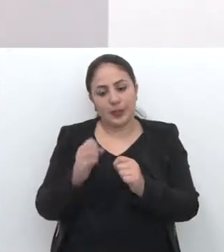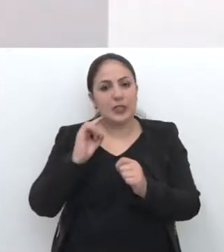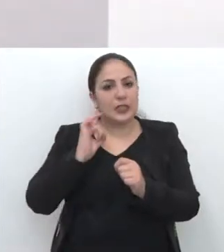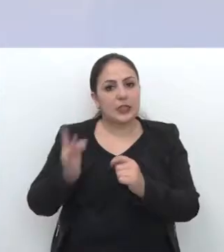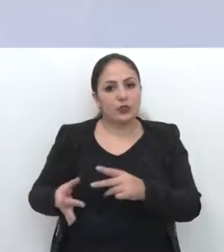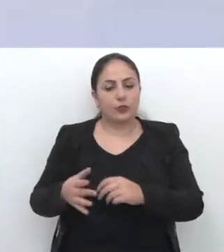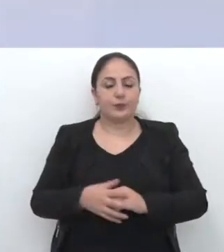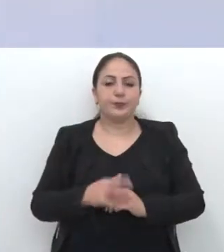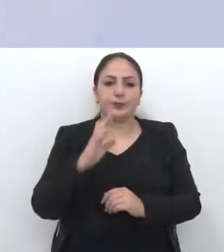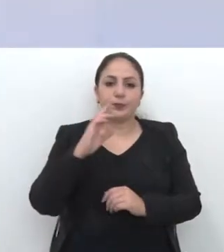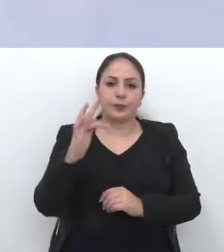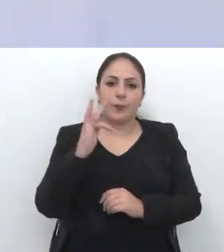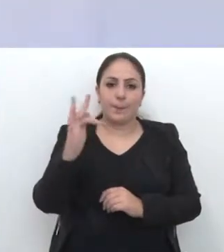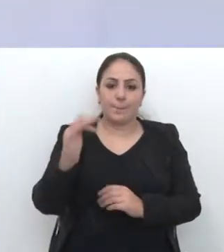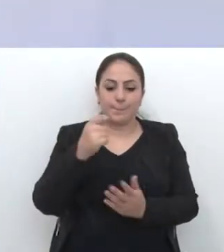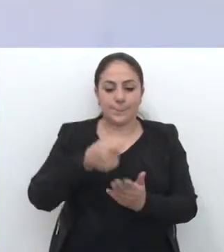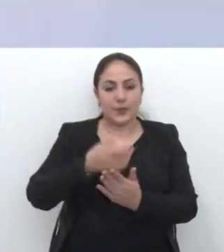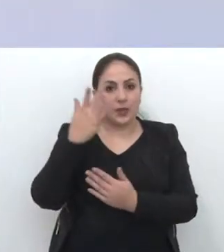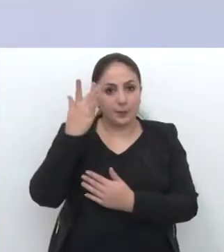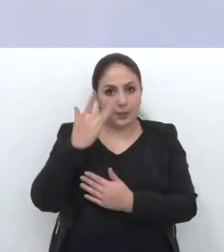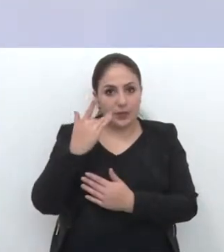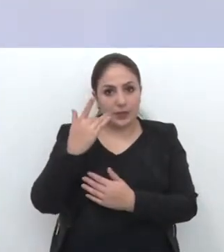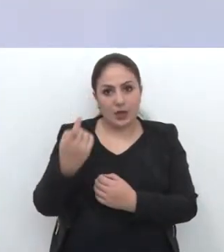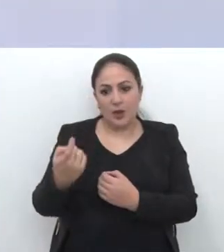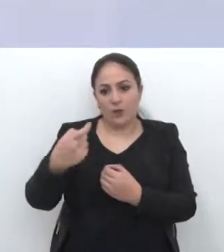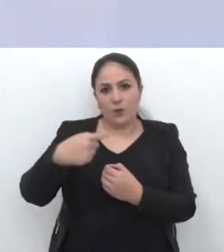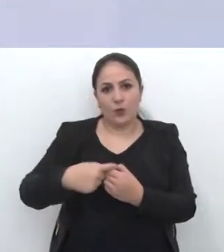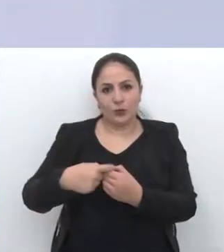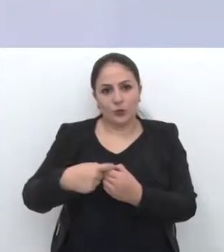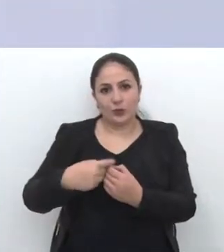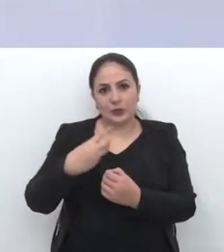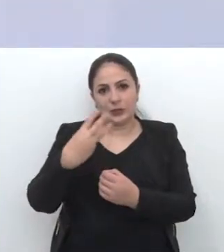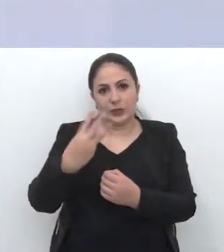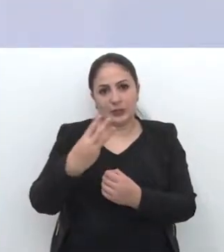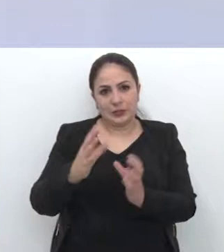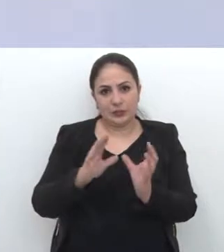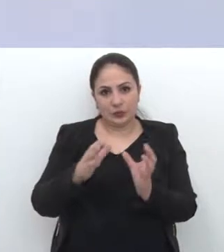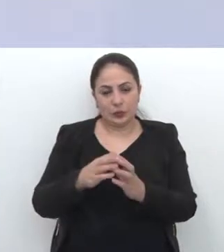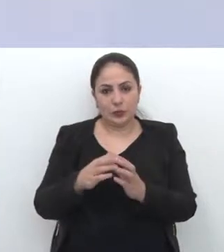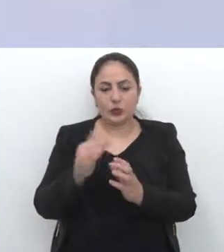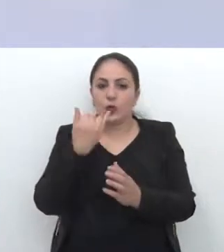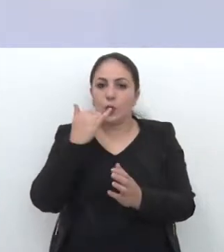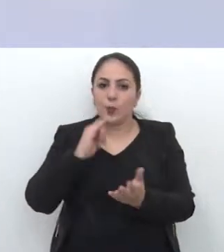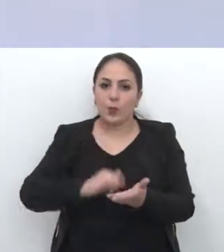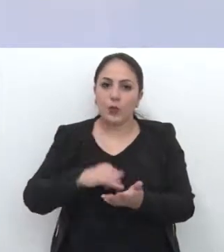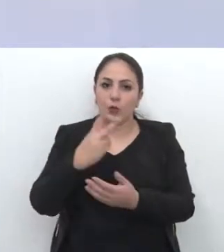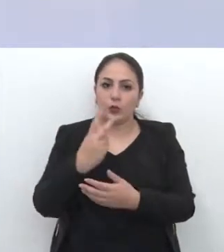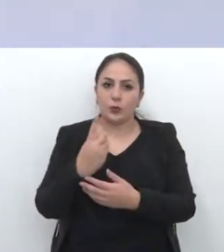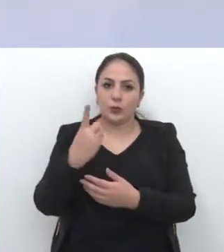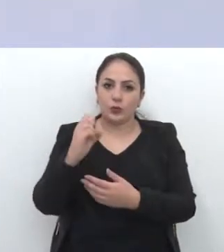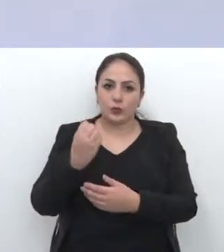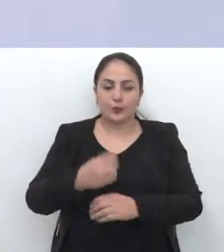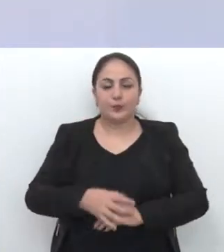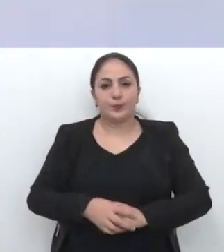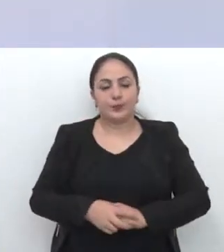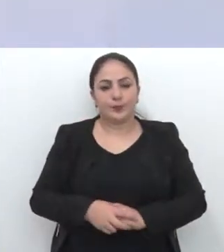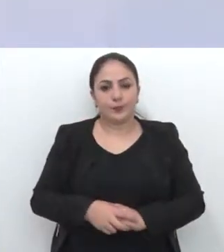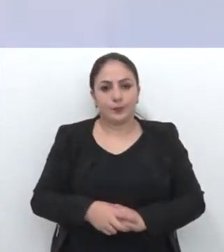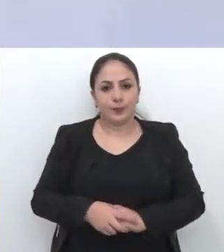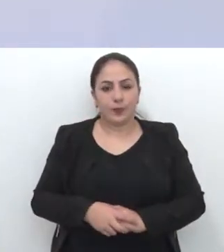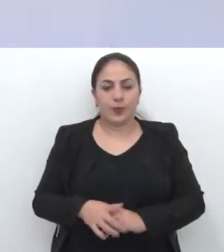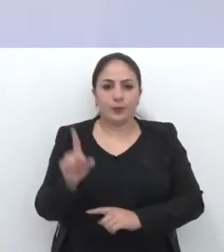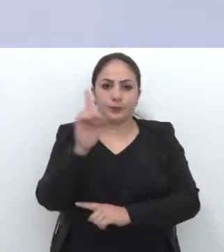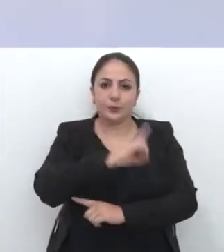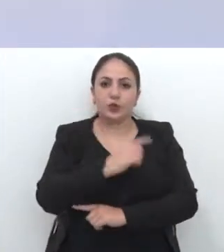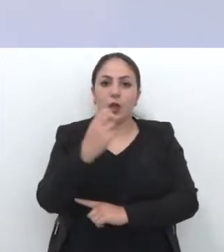coleta regular. A Receita Federal paga amanhã a restituição do terceiro lote do Imposto de Renda